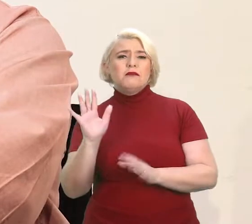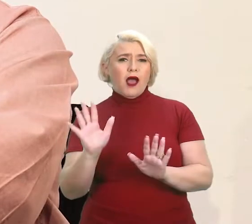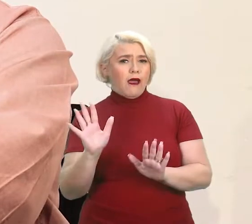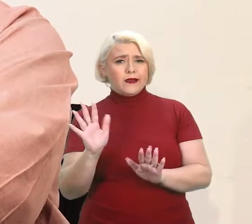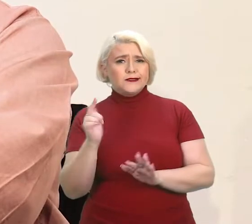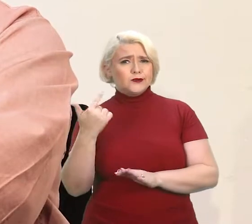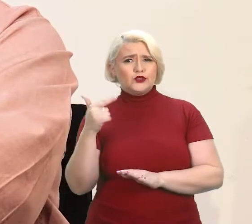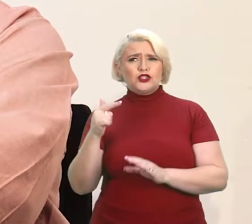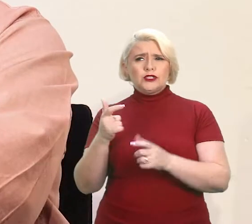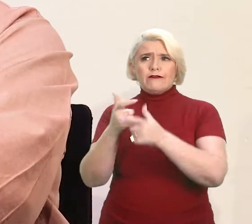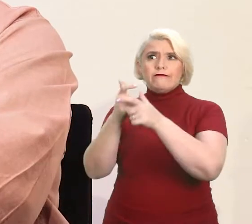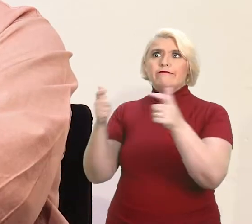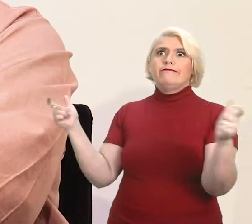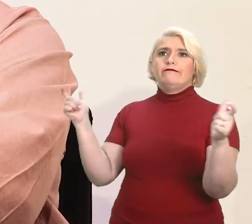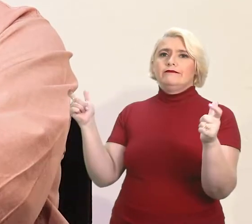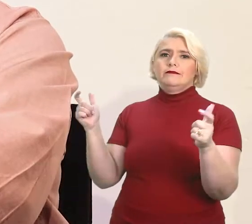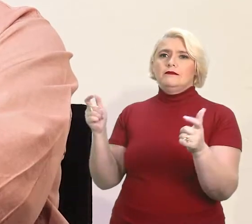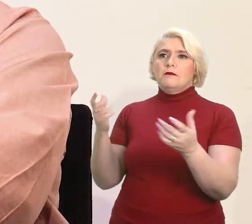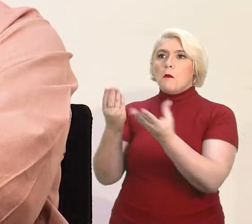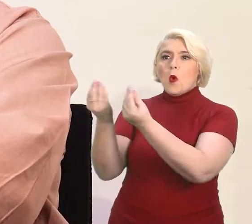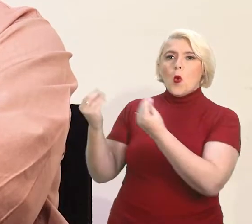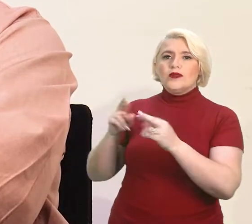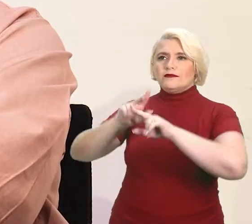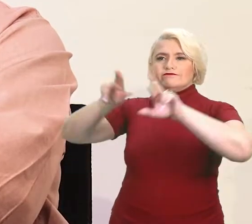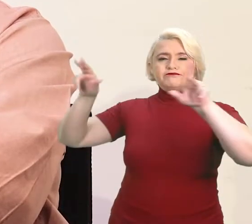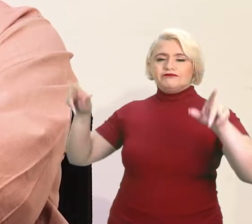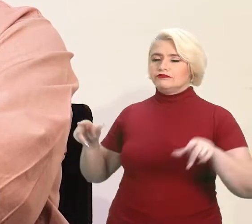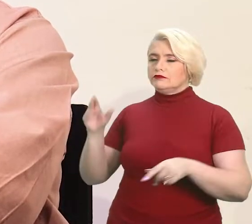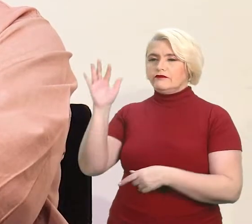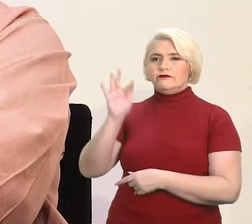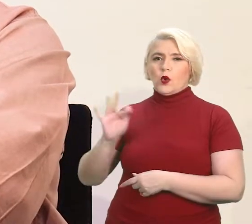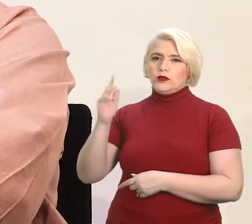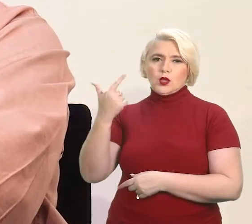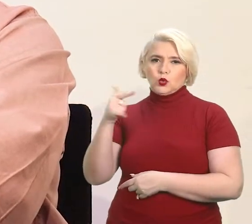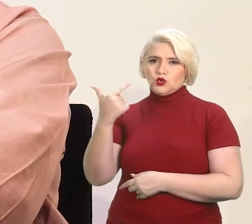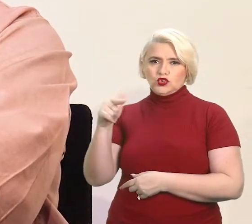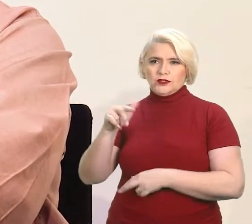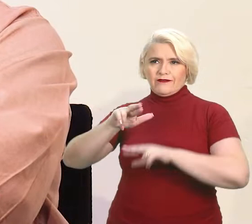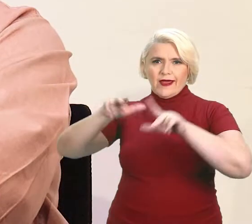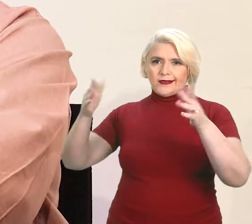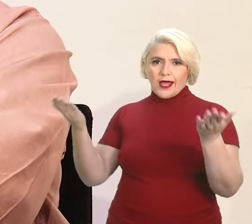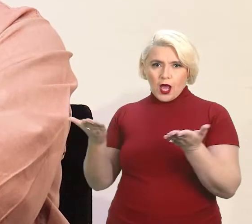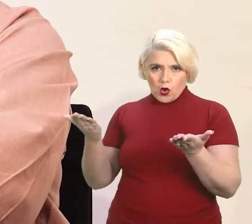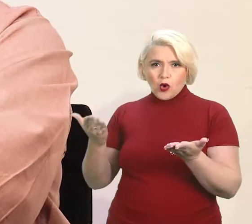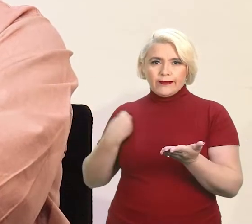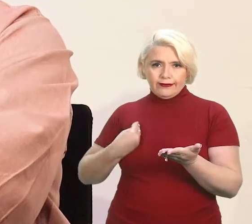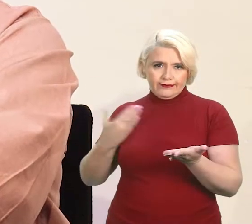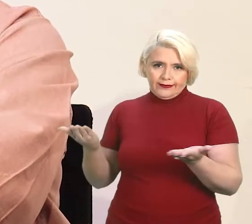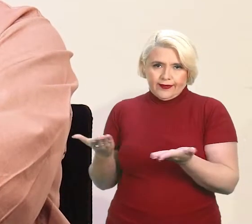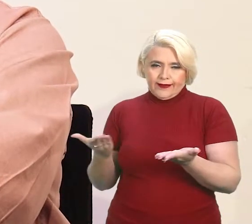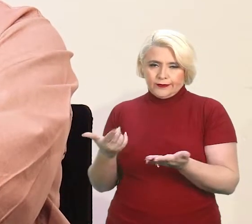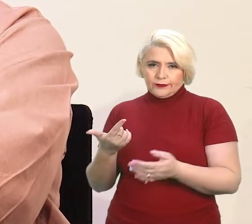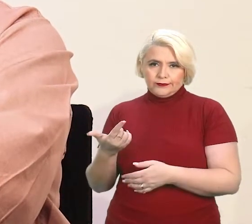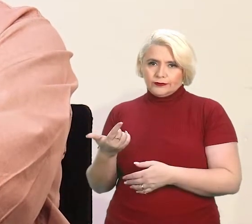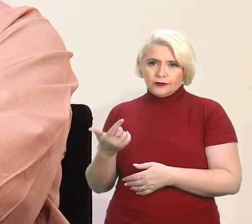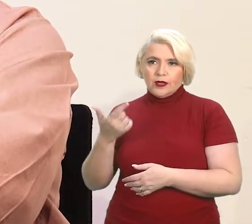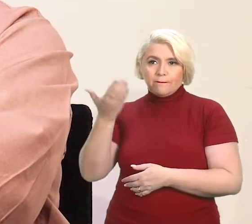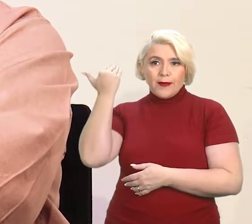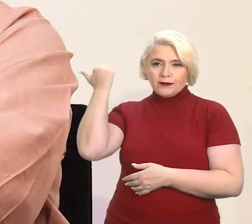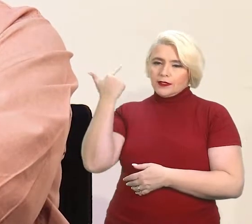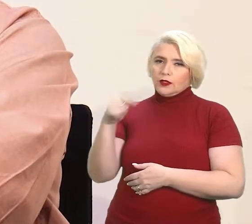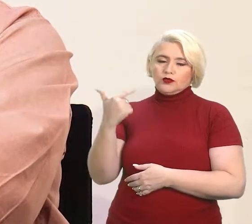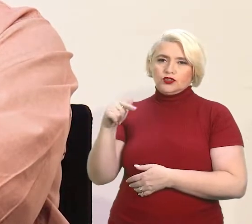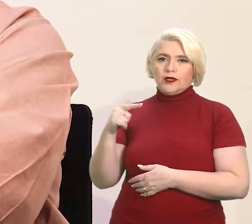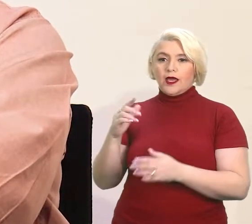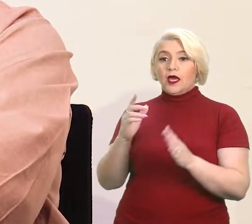muitas universidades. Essa coisa dessa variedade de tantas faculdades e universidades é coisa de